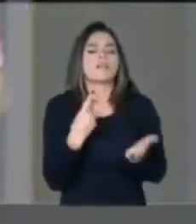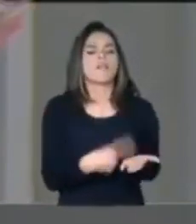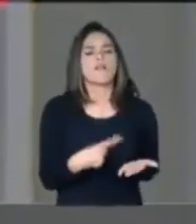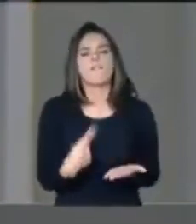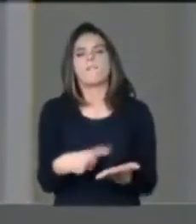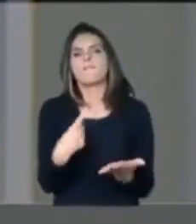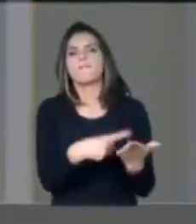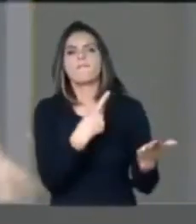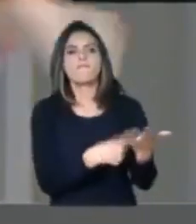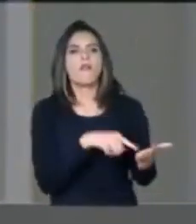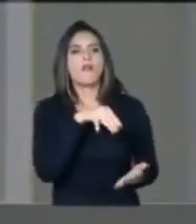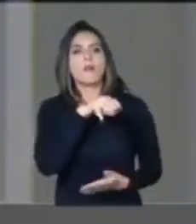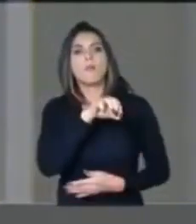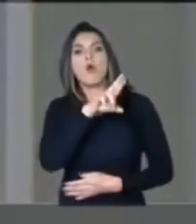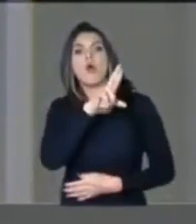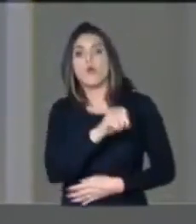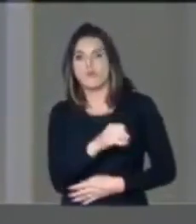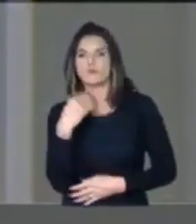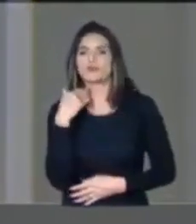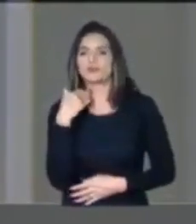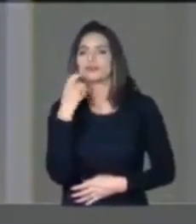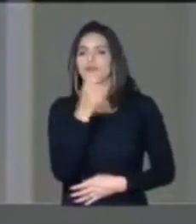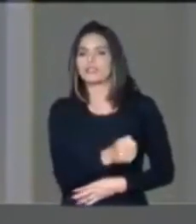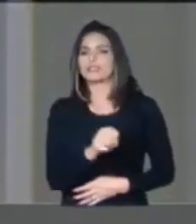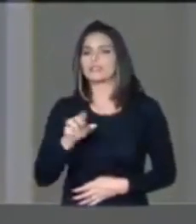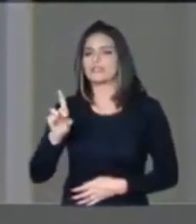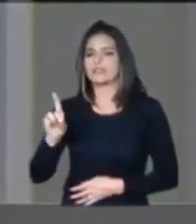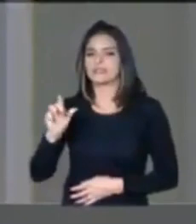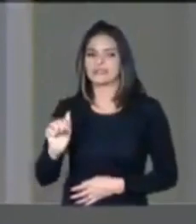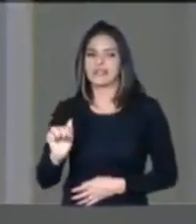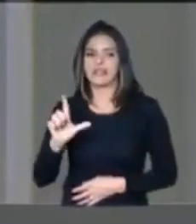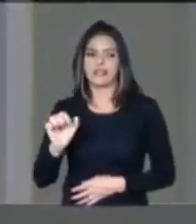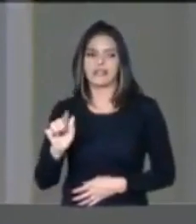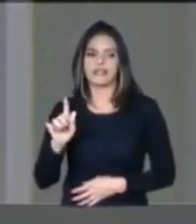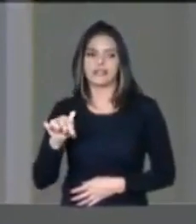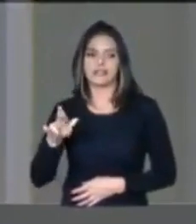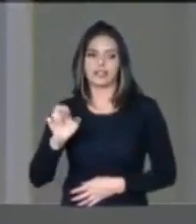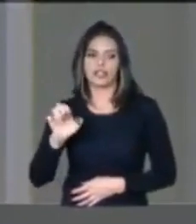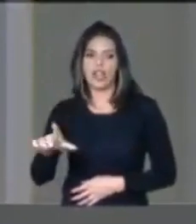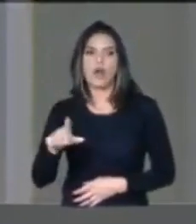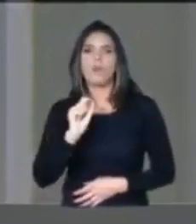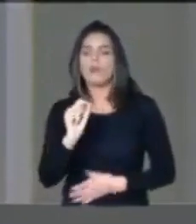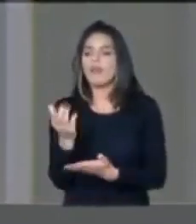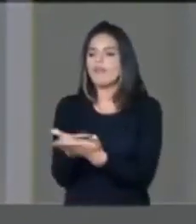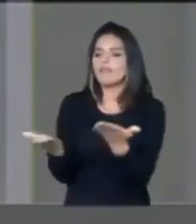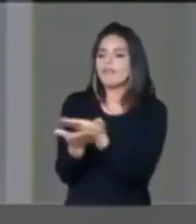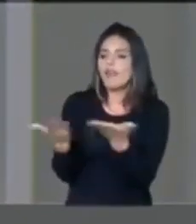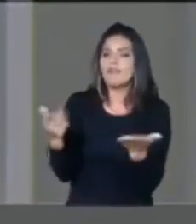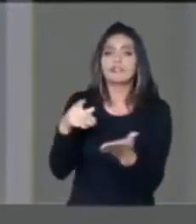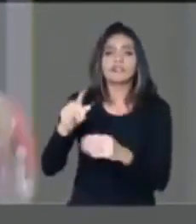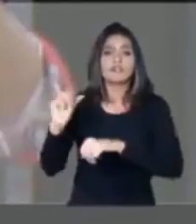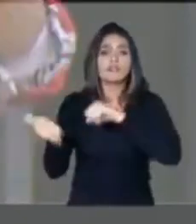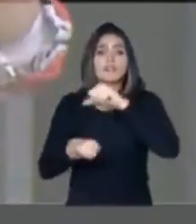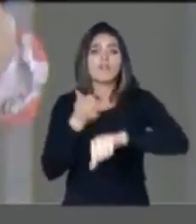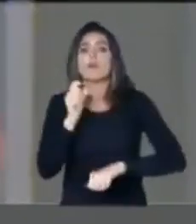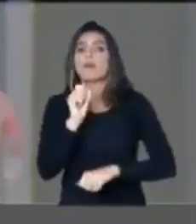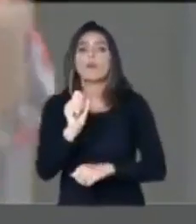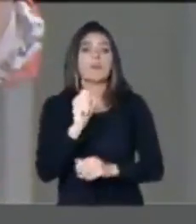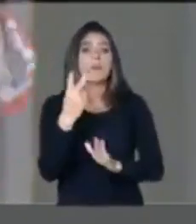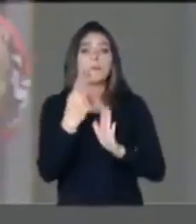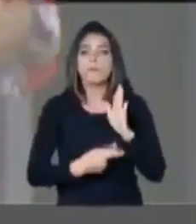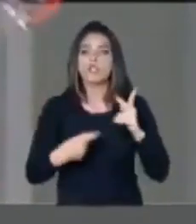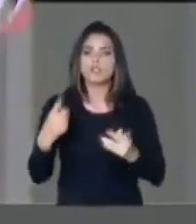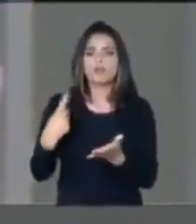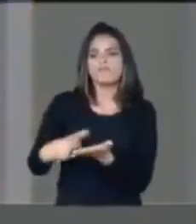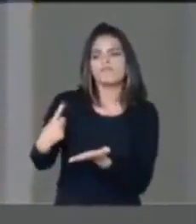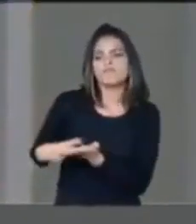conluio entre o senhor Moro e o senhor Dallagnol para fazer da Lava Jato aquilo que ela se transformou, um